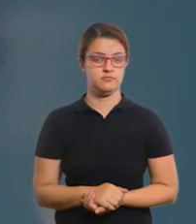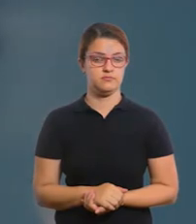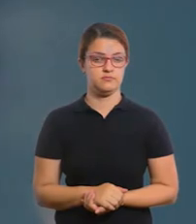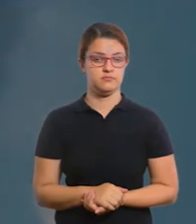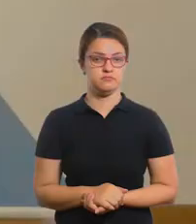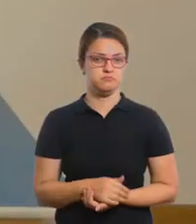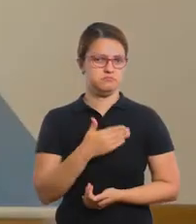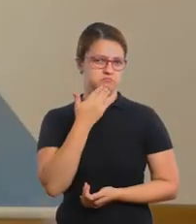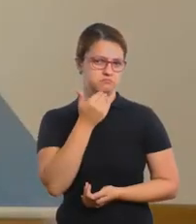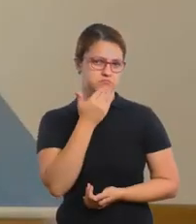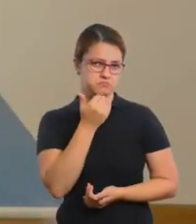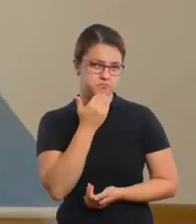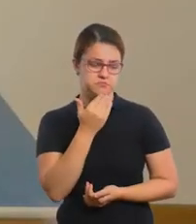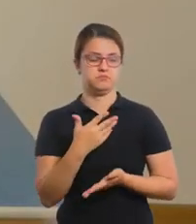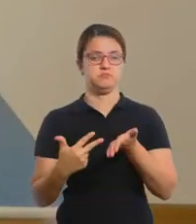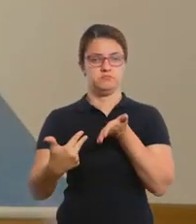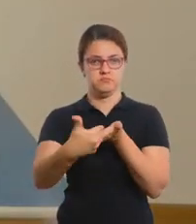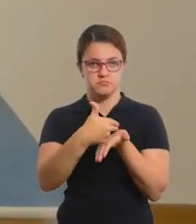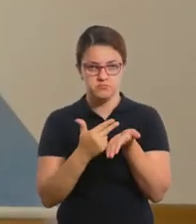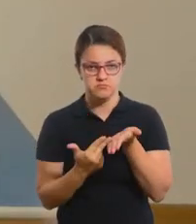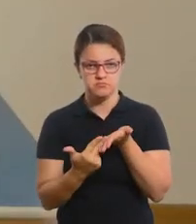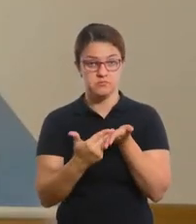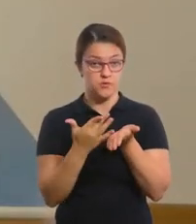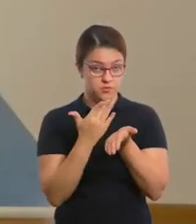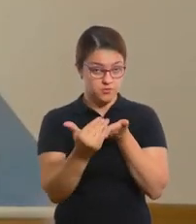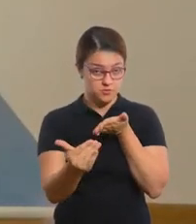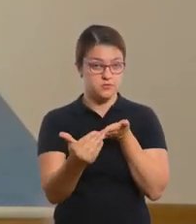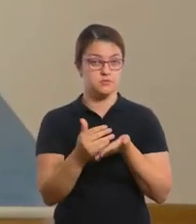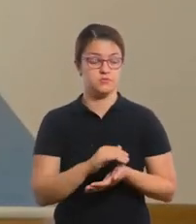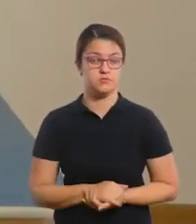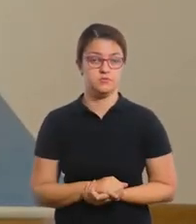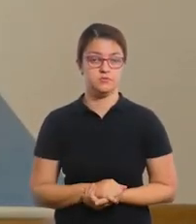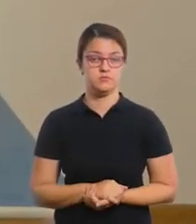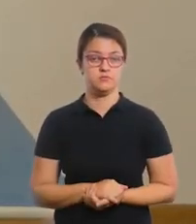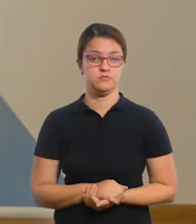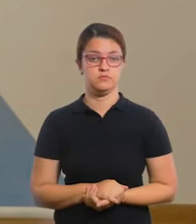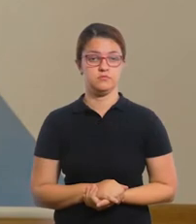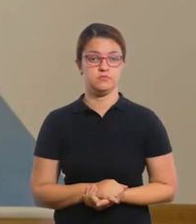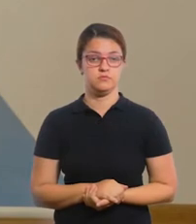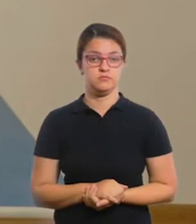Aí, muito fácil, você vai recortar, olha, até já comecei aqui.